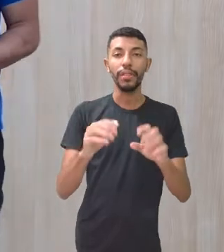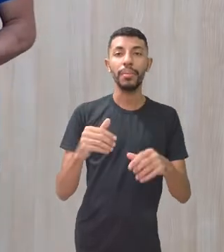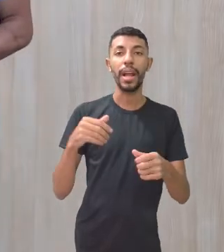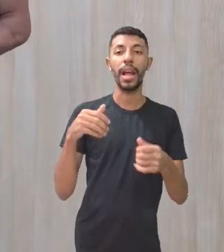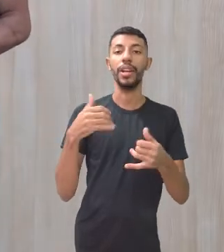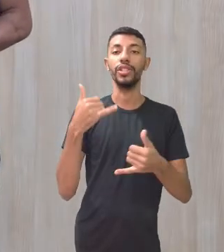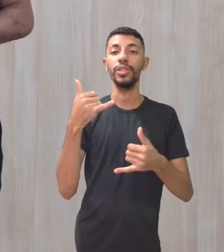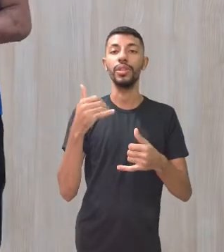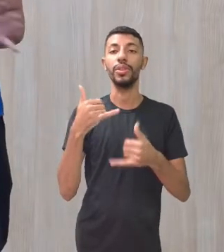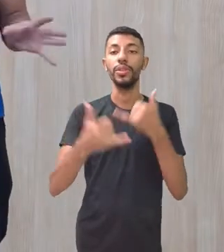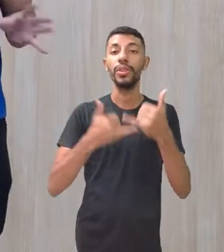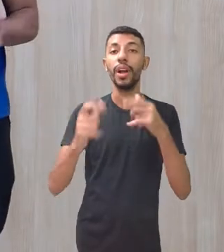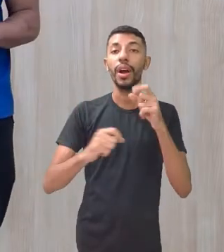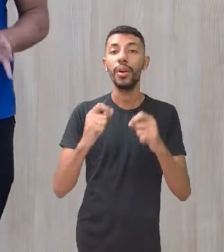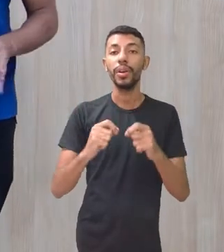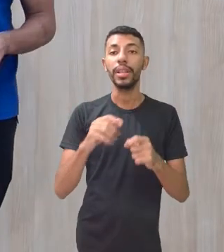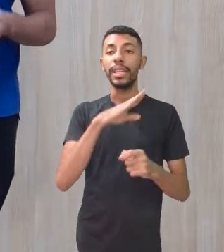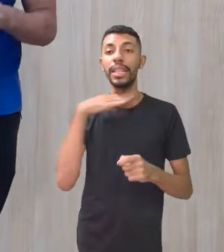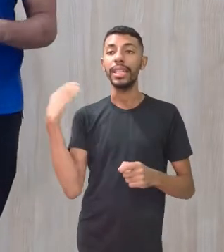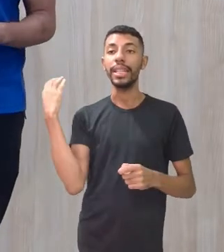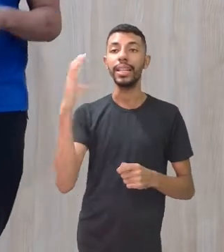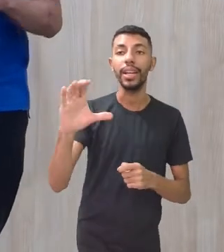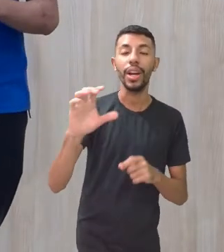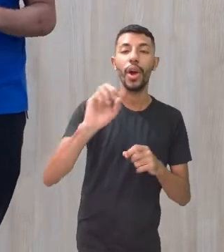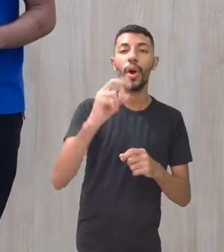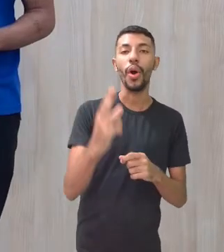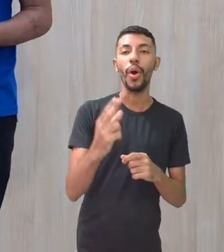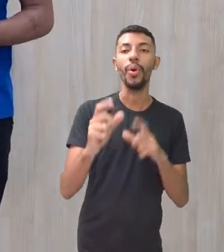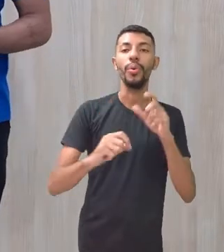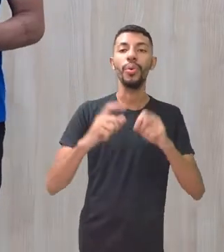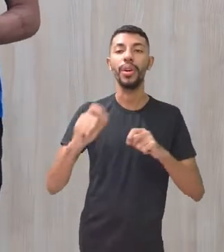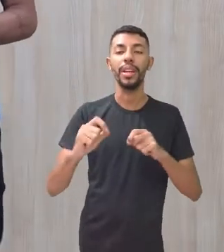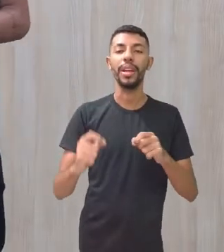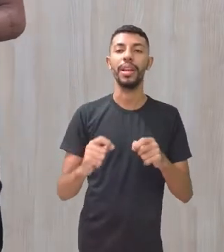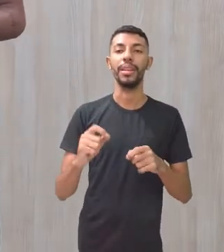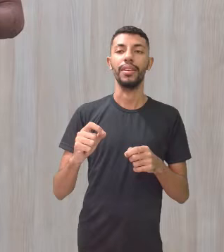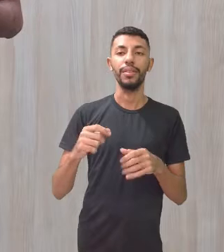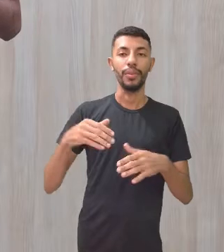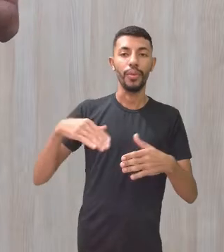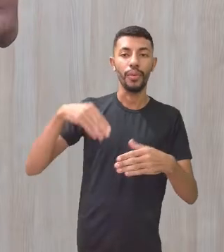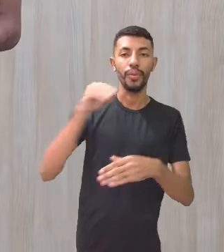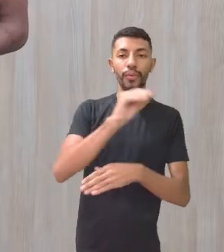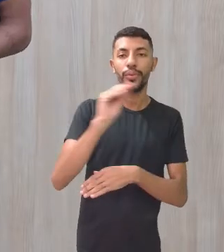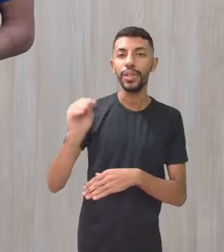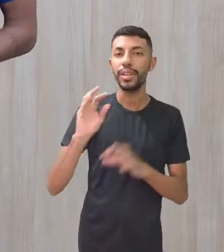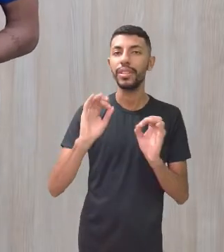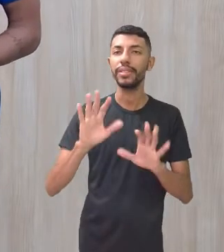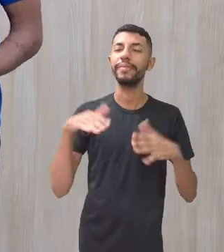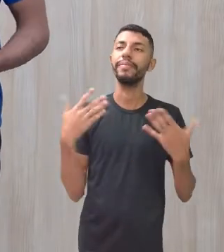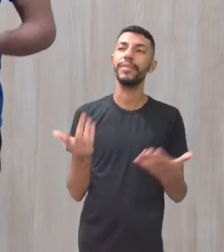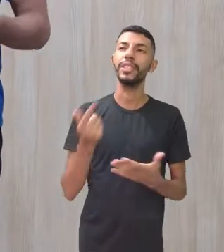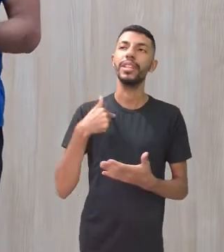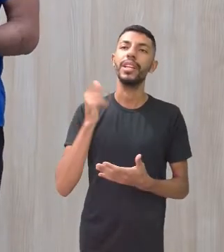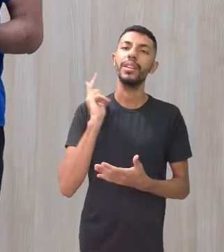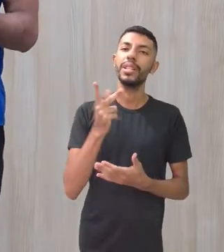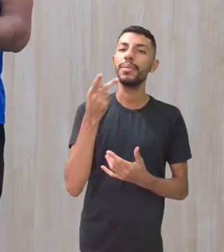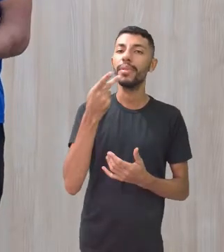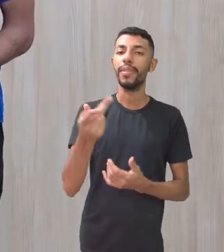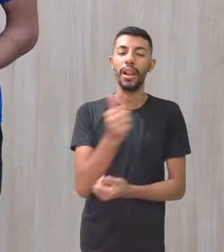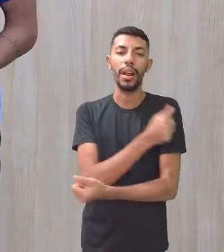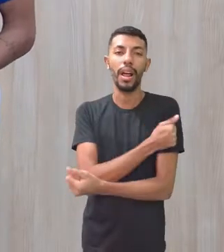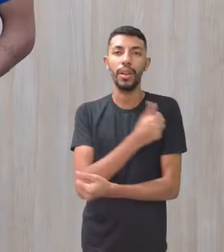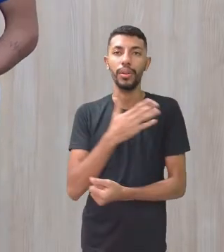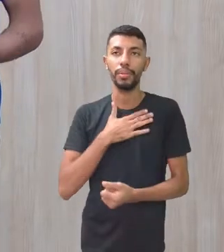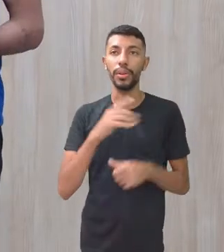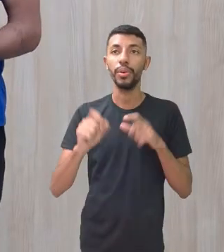ou um queimado. Sempre tem. Ah, professor, deixa a gente livre um pouquinho. Então, eu sempre digo para os meus alunos, ó, vocês querem um